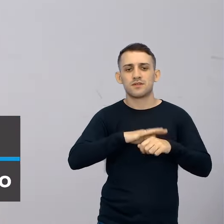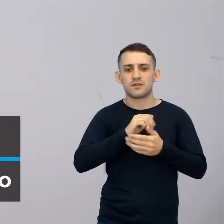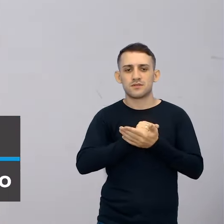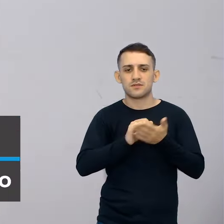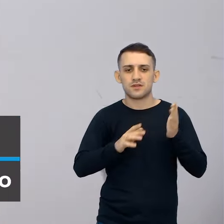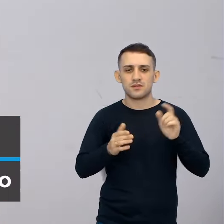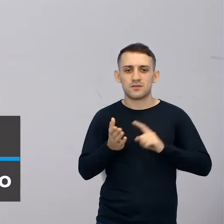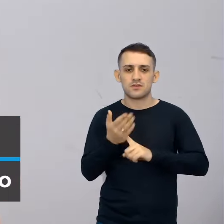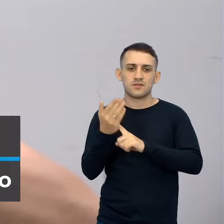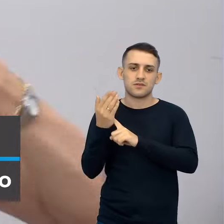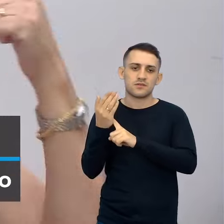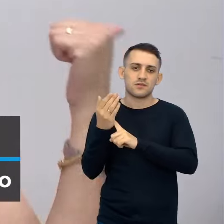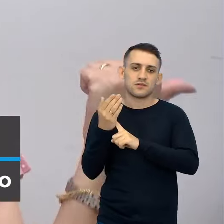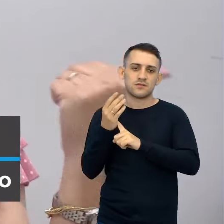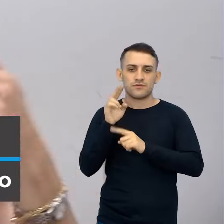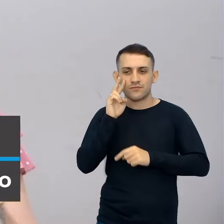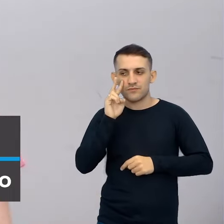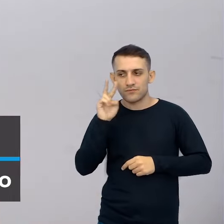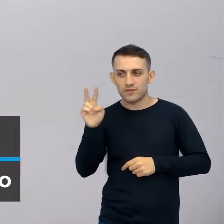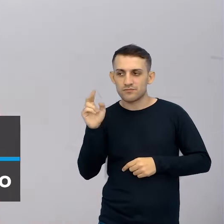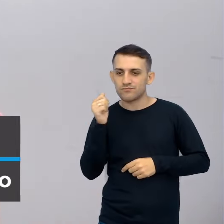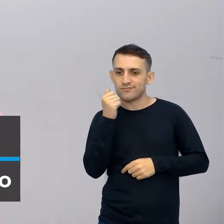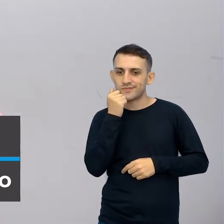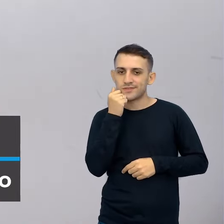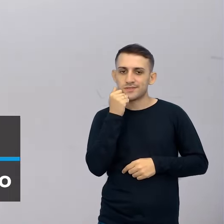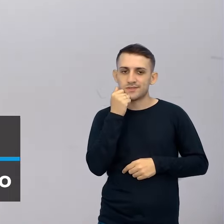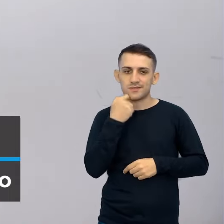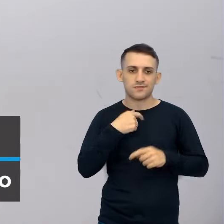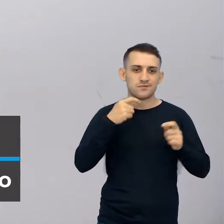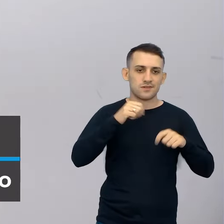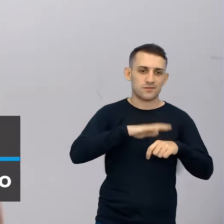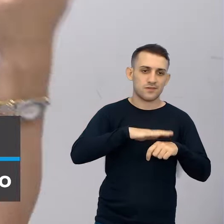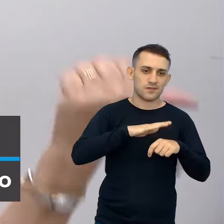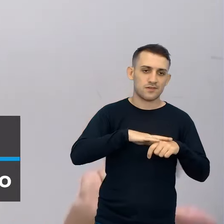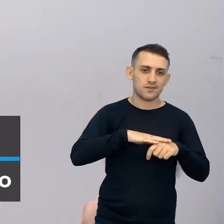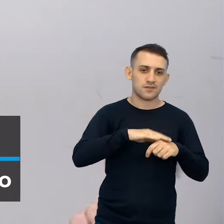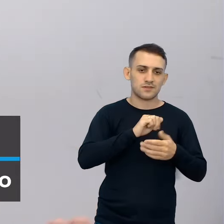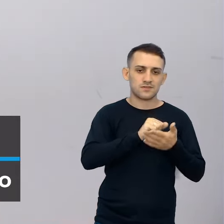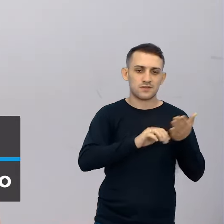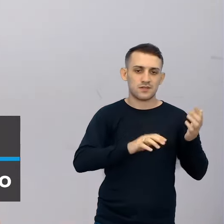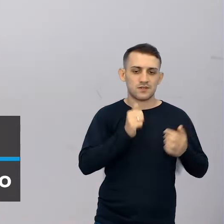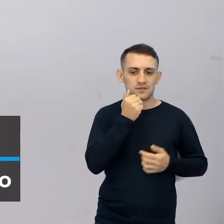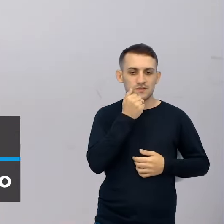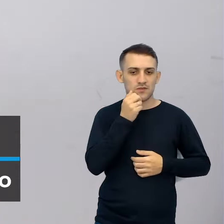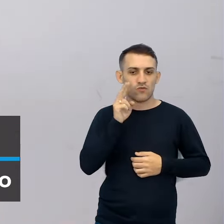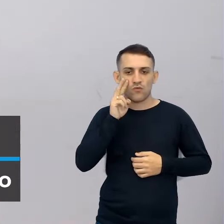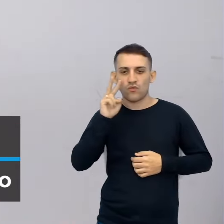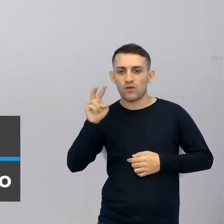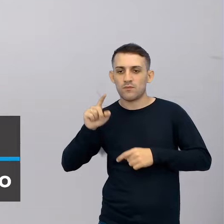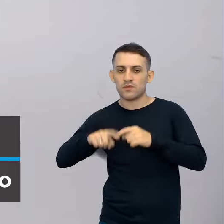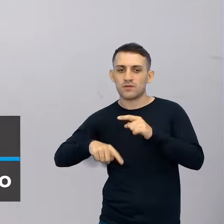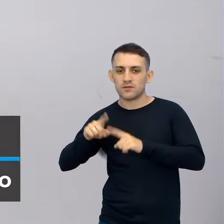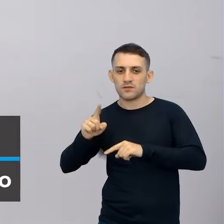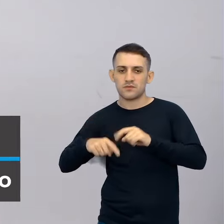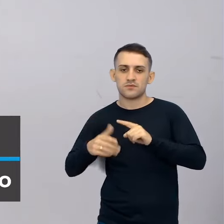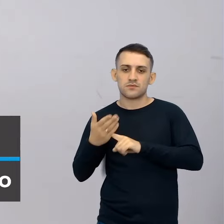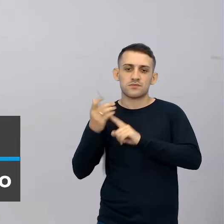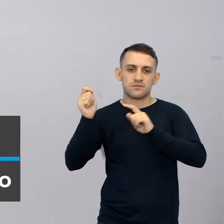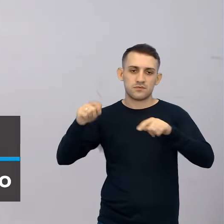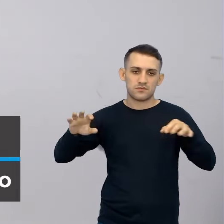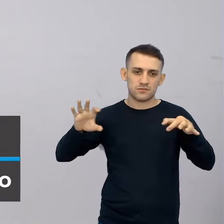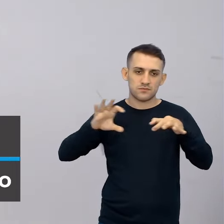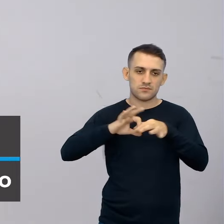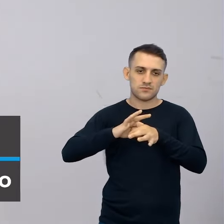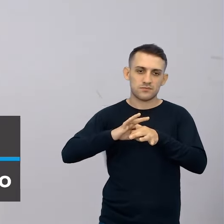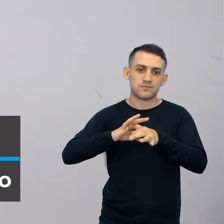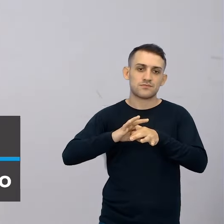atividade de tecnologia olhando para ciências, eu posso fazer uma atividade de ciências olhando para o material de tecnologia e